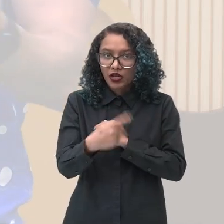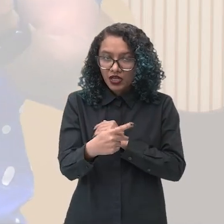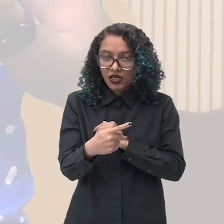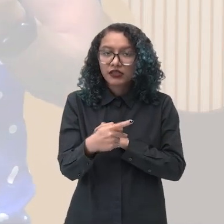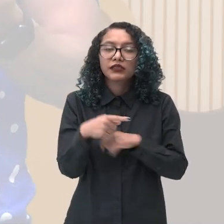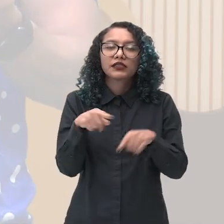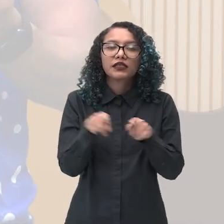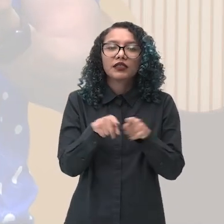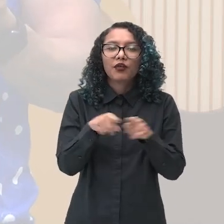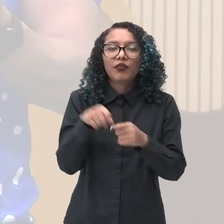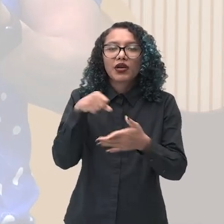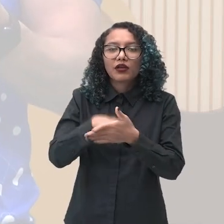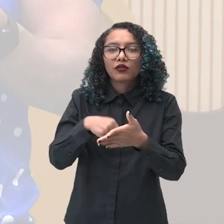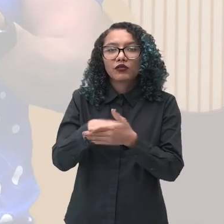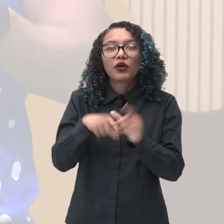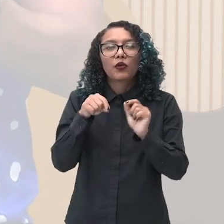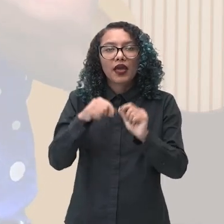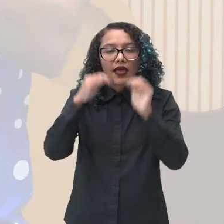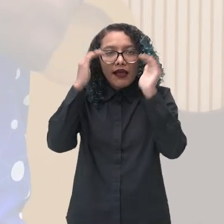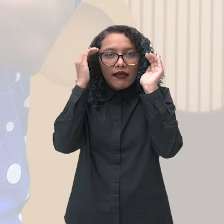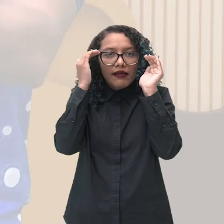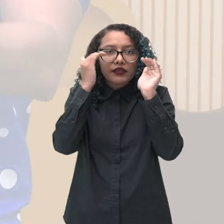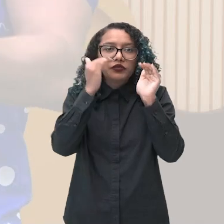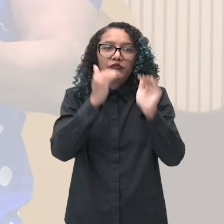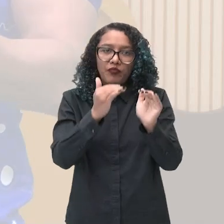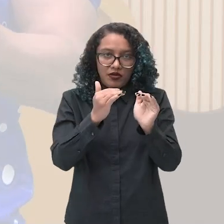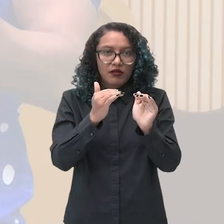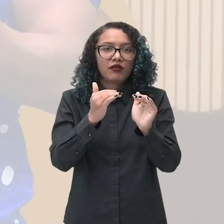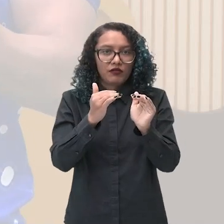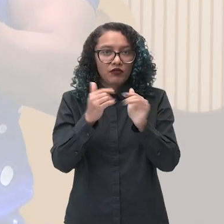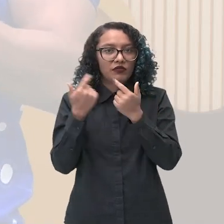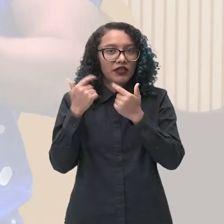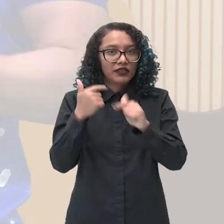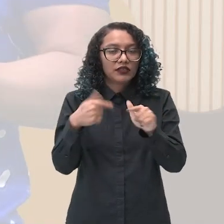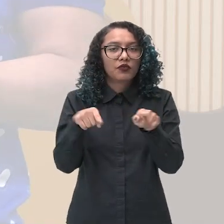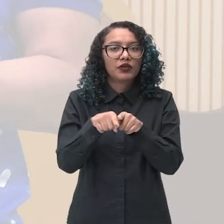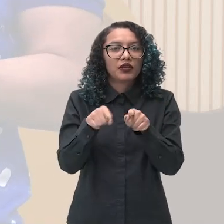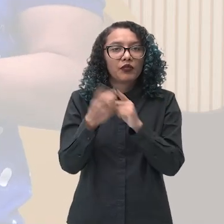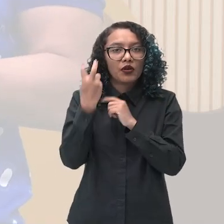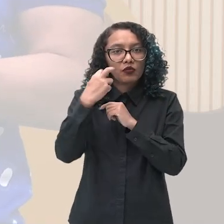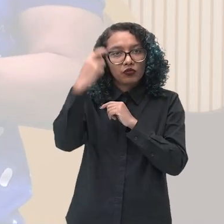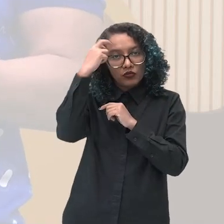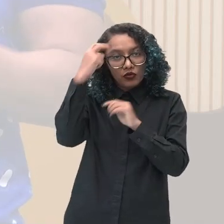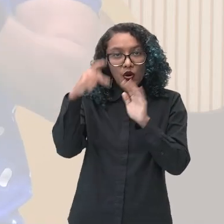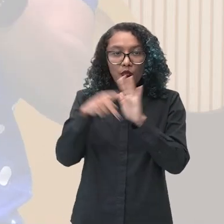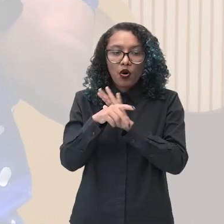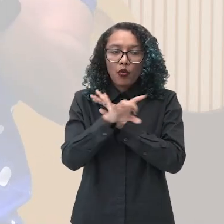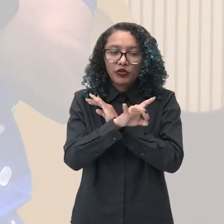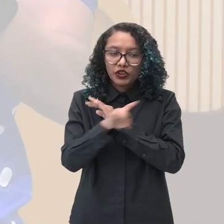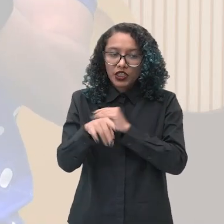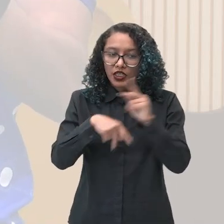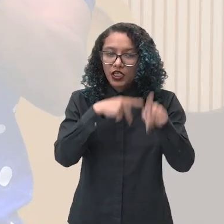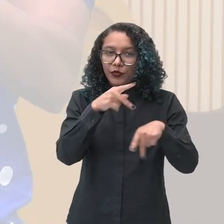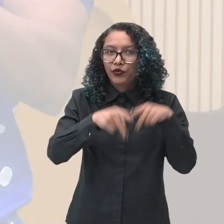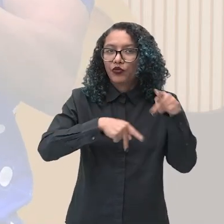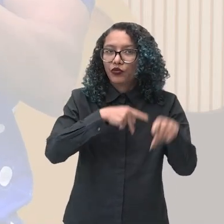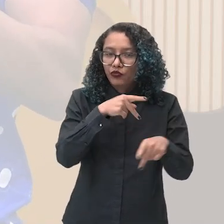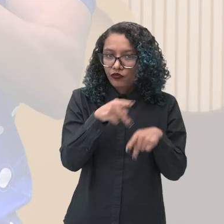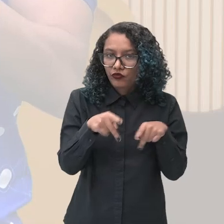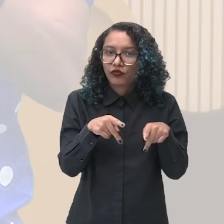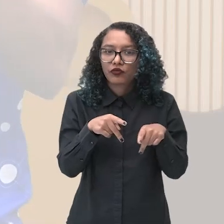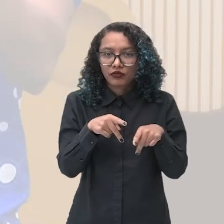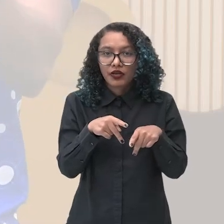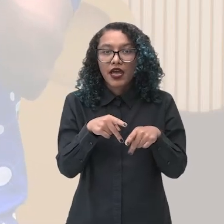indígenas, e eles lutam também pelos respeitos às tradições e às culturas dos seus povos, tá bom? Então, eles acabam sendo um